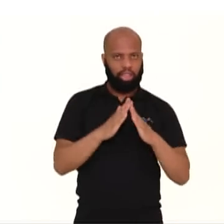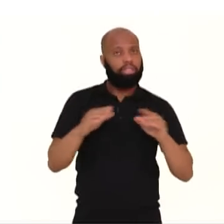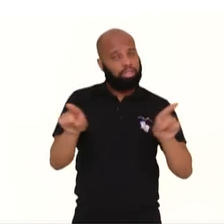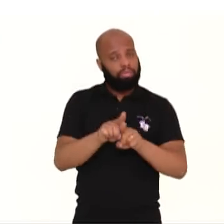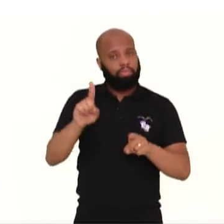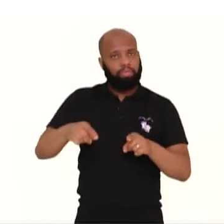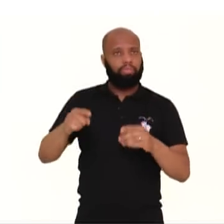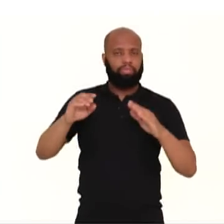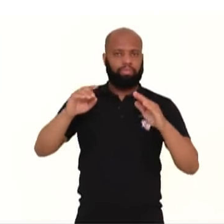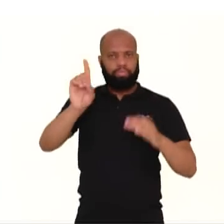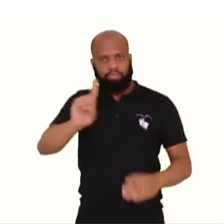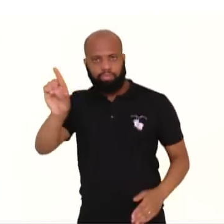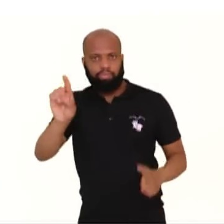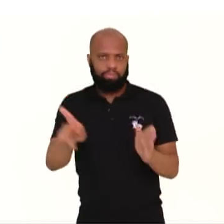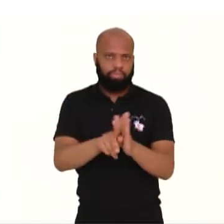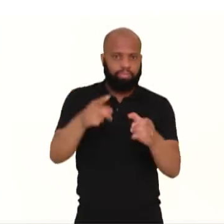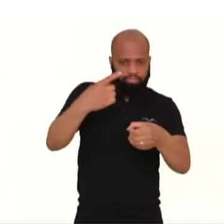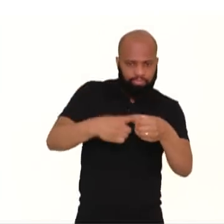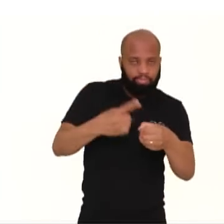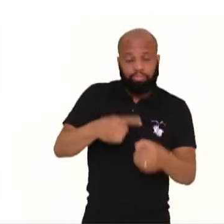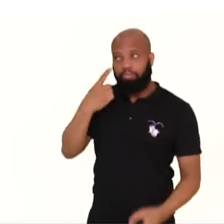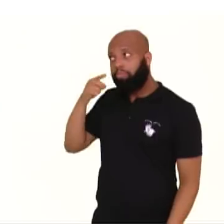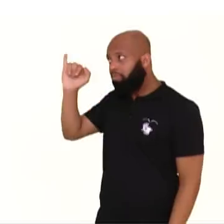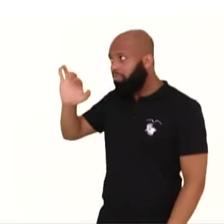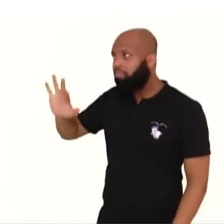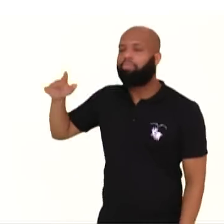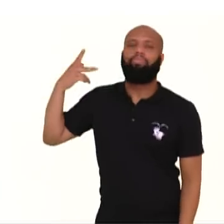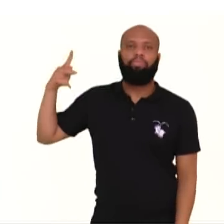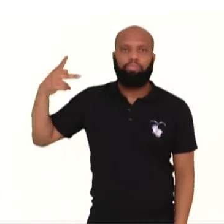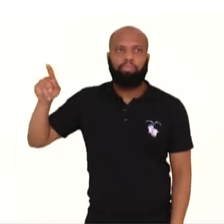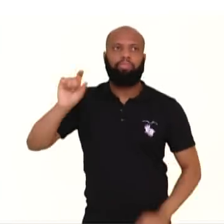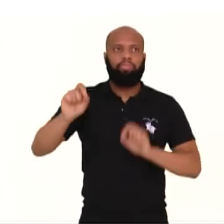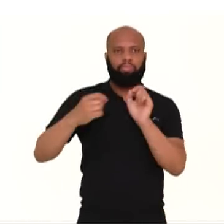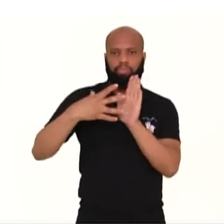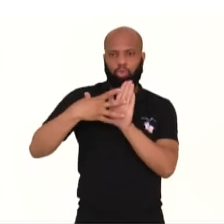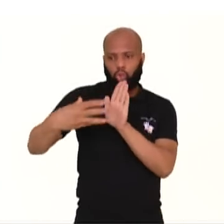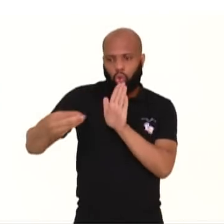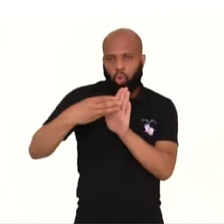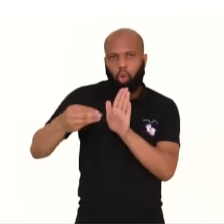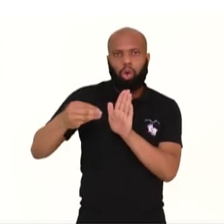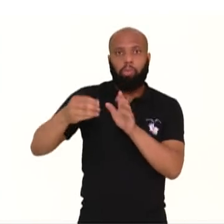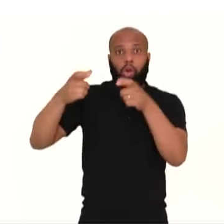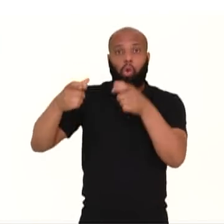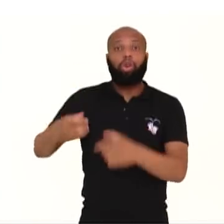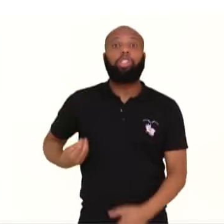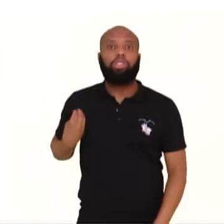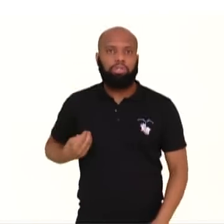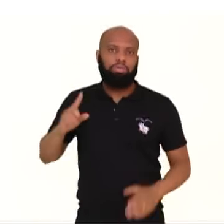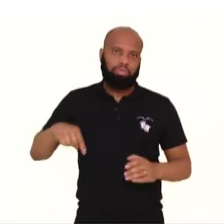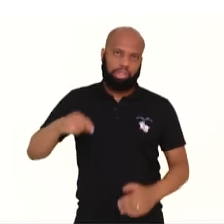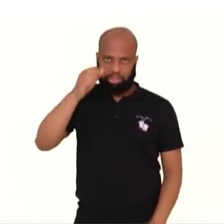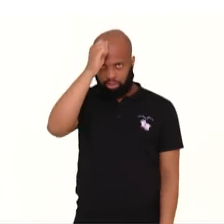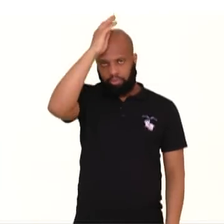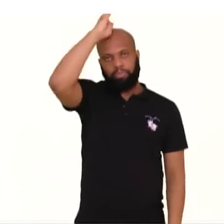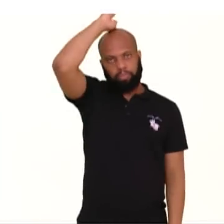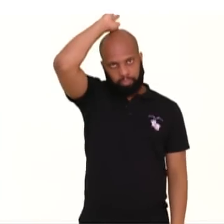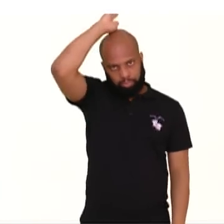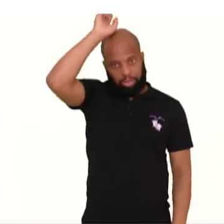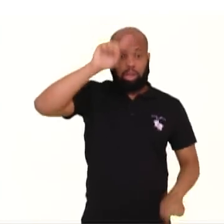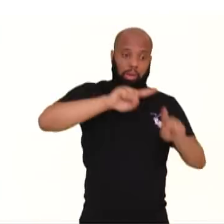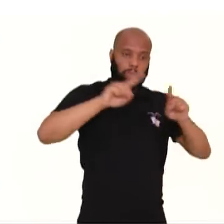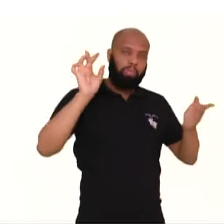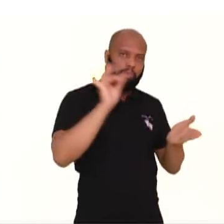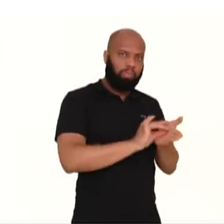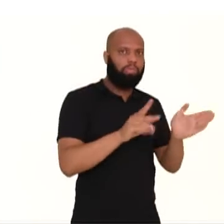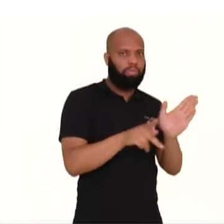a imagem dela. É uma representação, é uma cópia também romana de um original grego perdido, mas